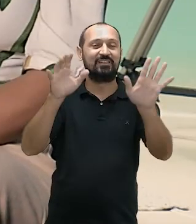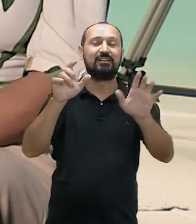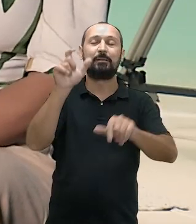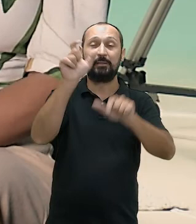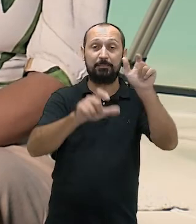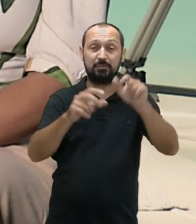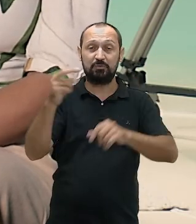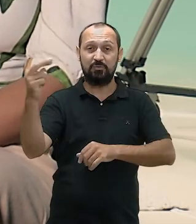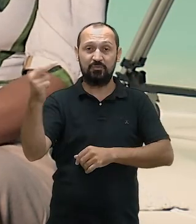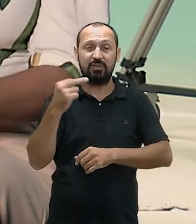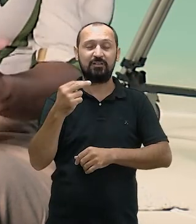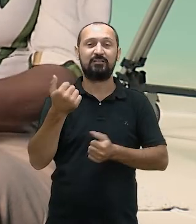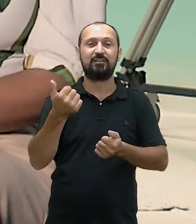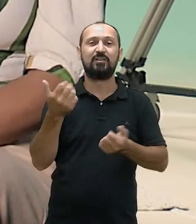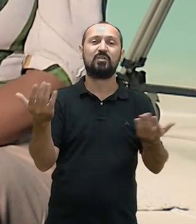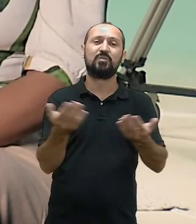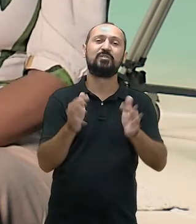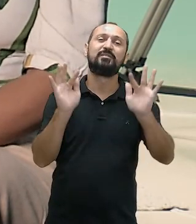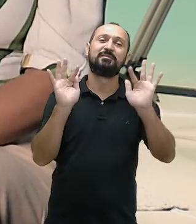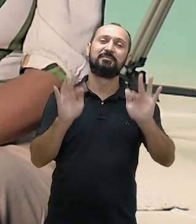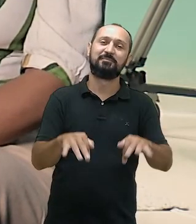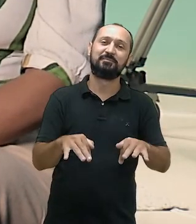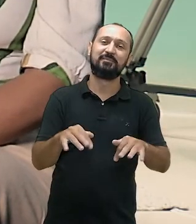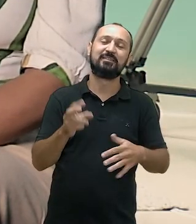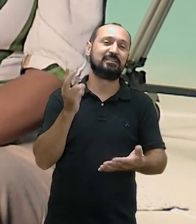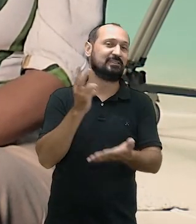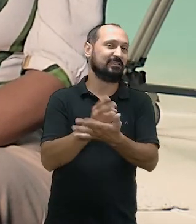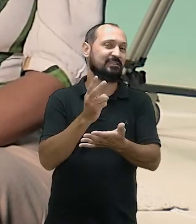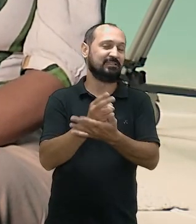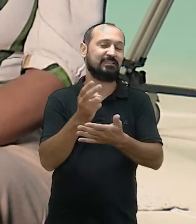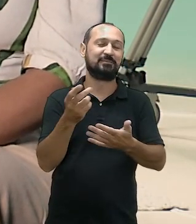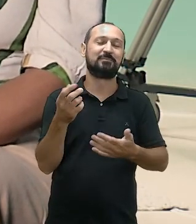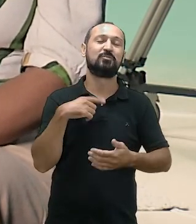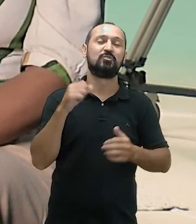nossos telespectadores. E nós vamos ficando por aqui. A gente